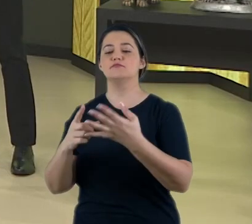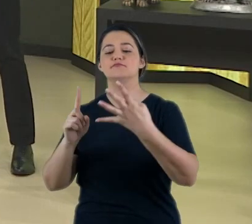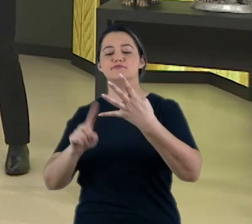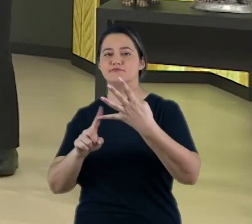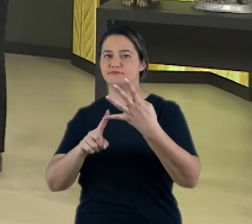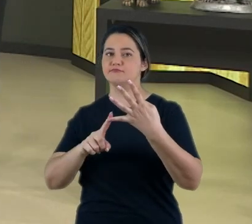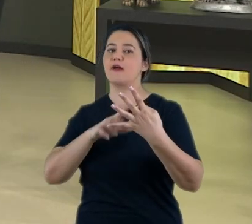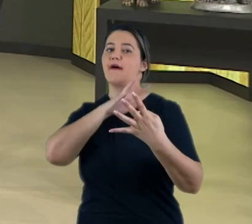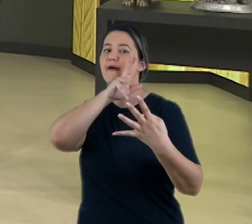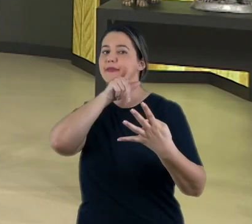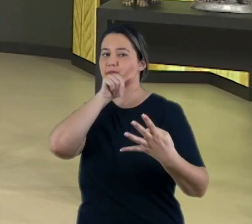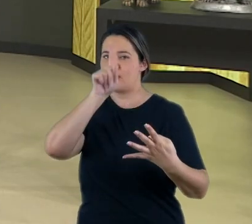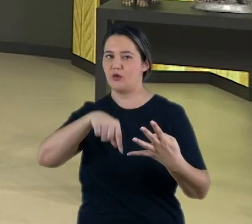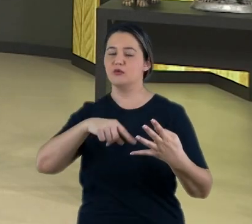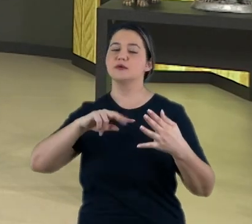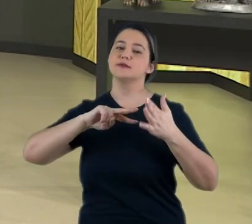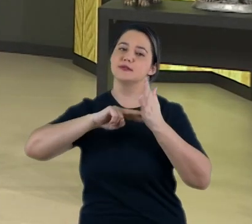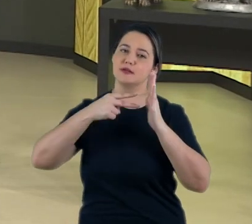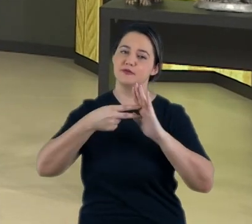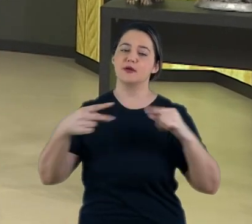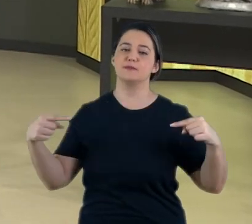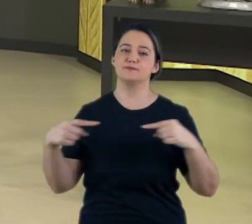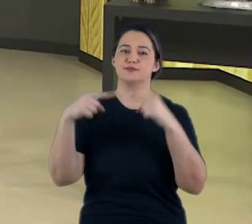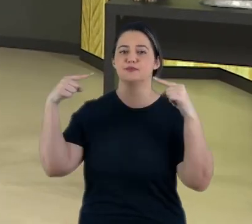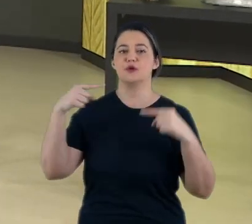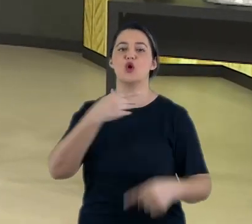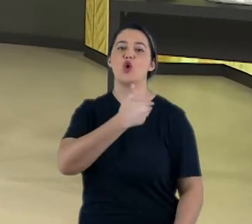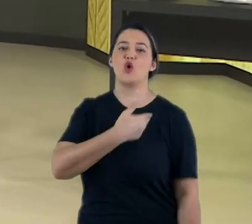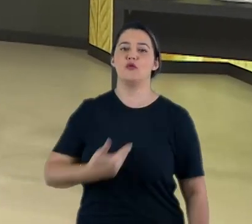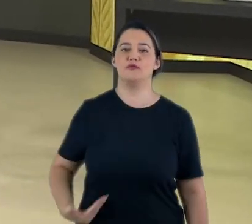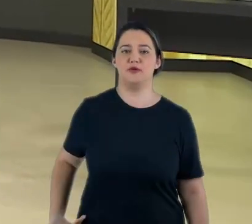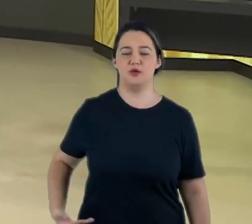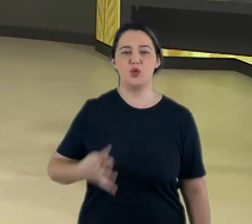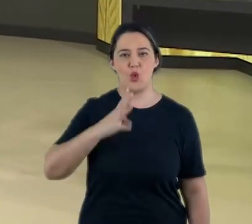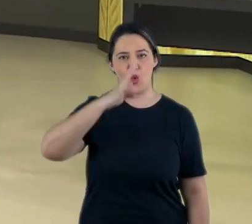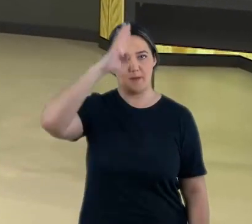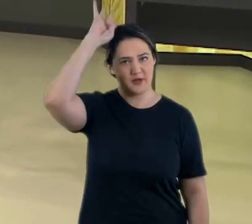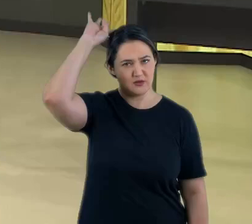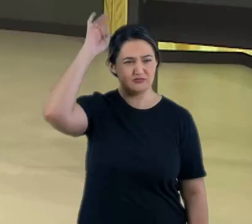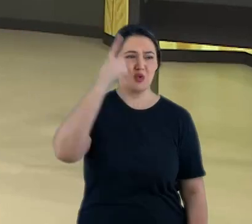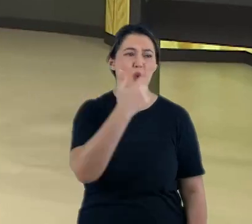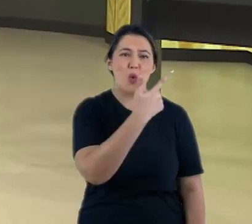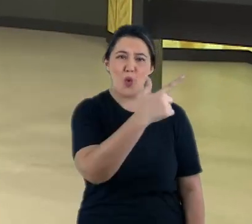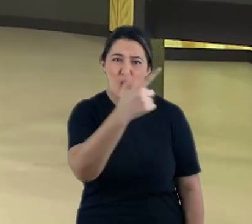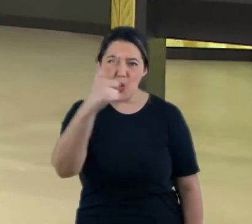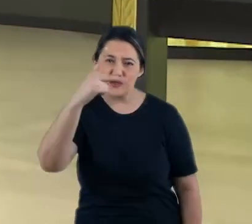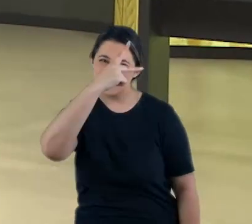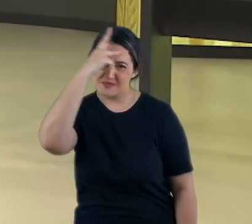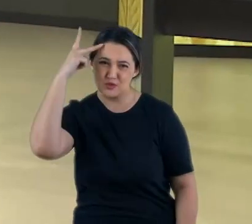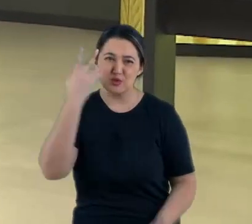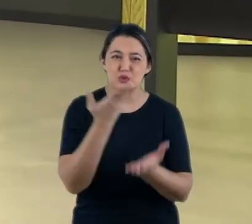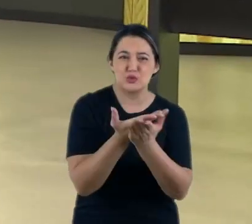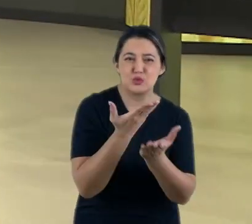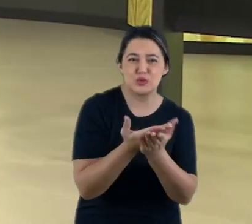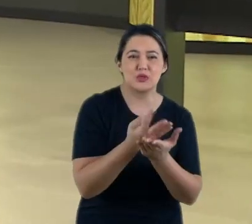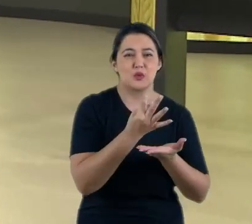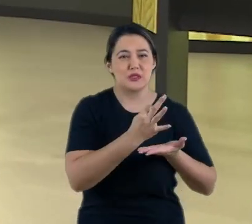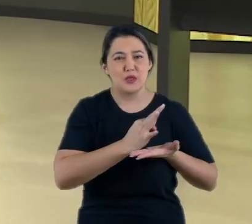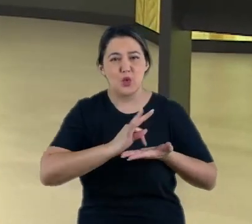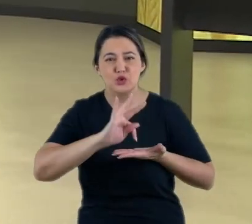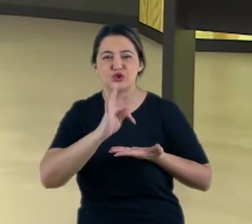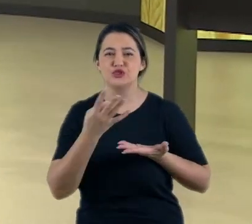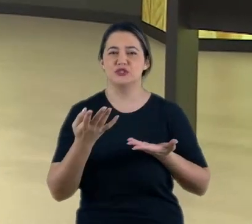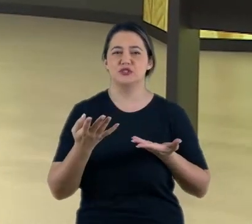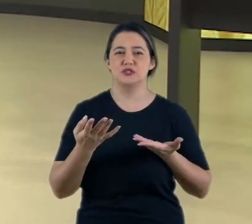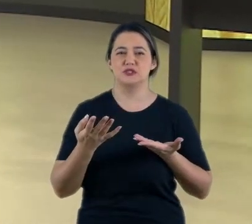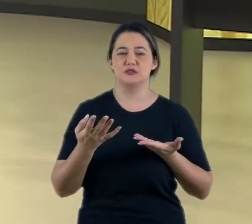afirmei, muitos especializados em teologia bíblica dizem a mesma coisa. Aliás, muitos especialistas em patrística,